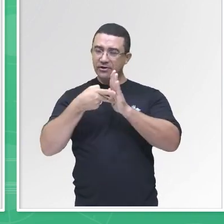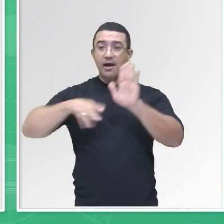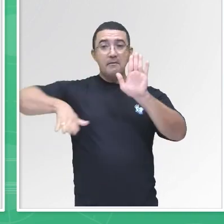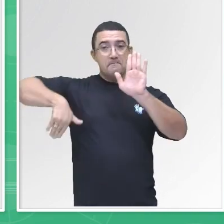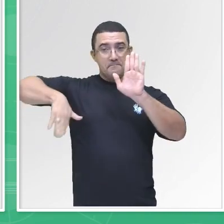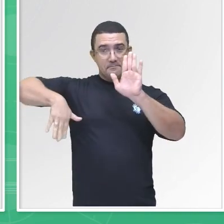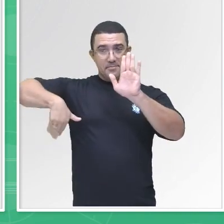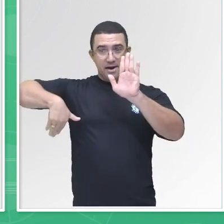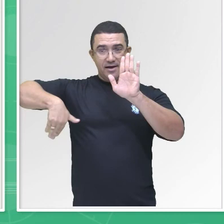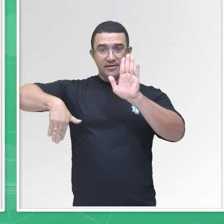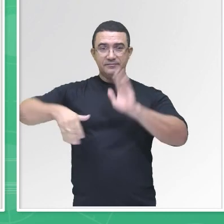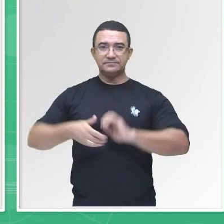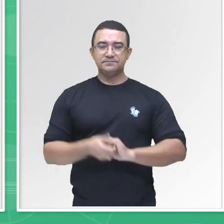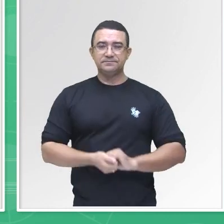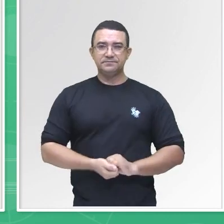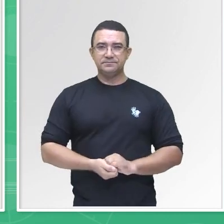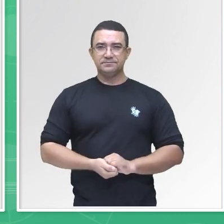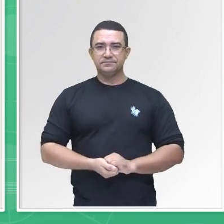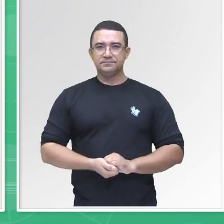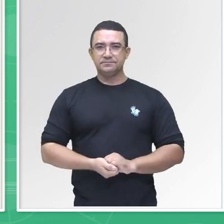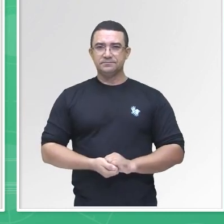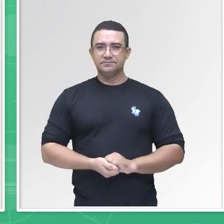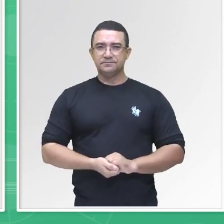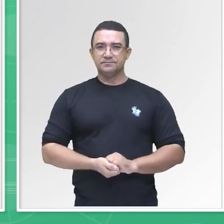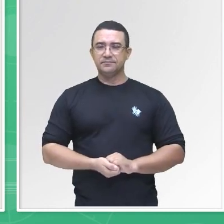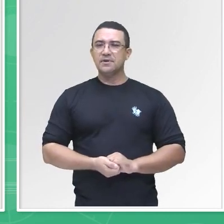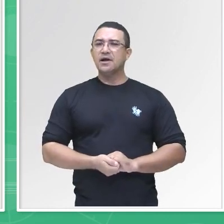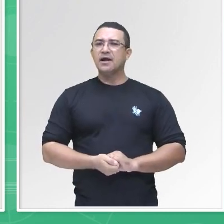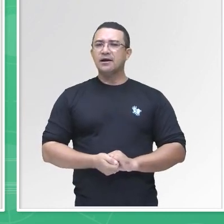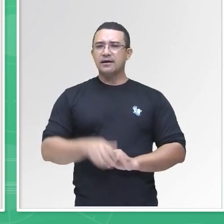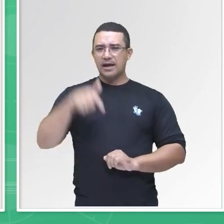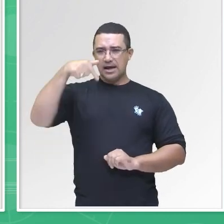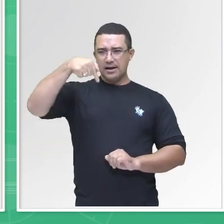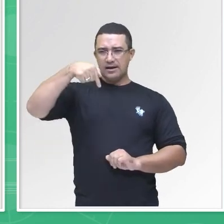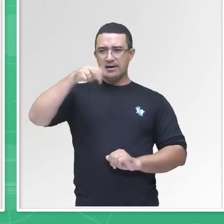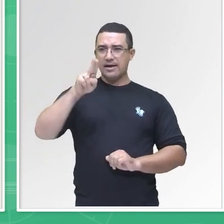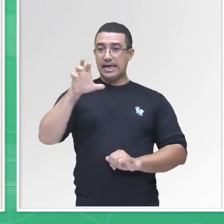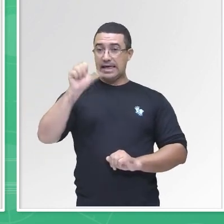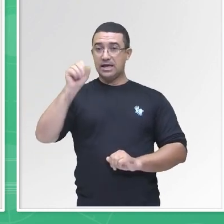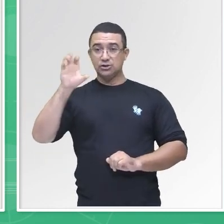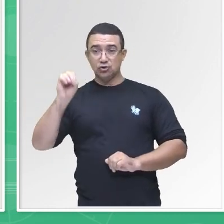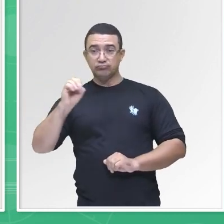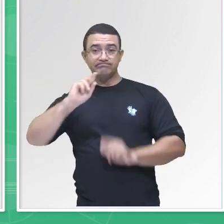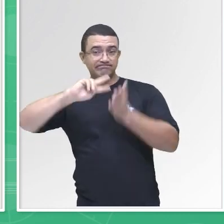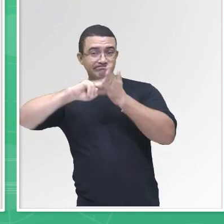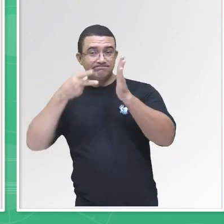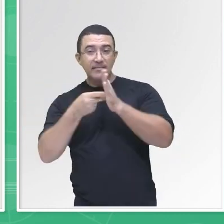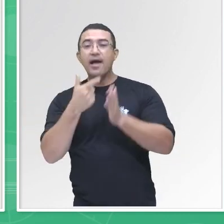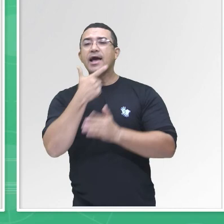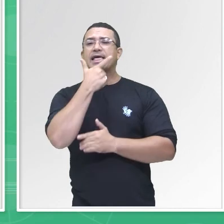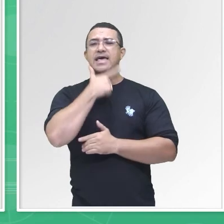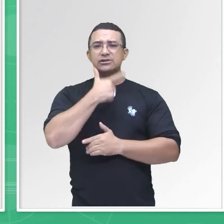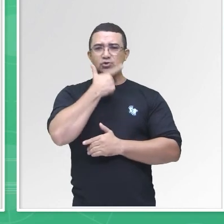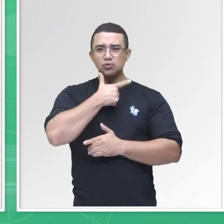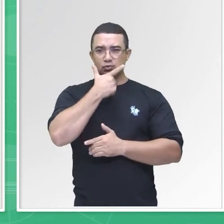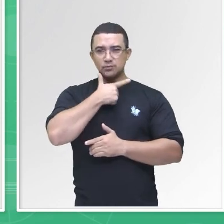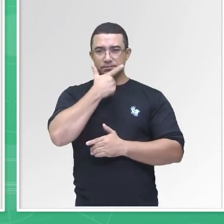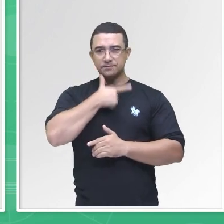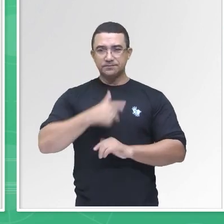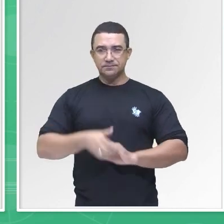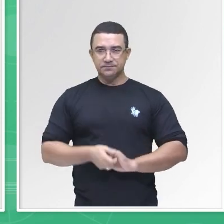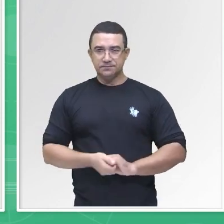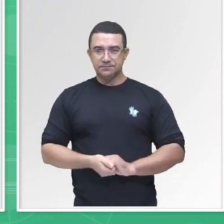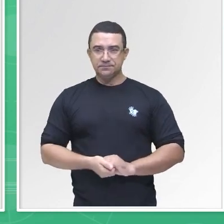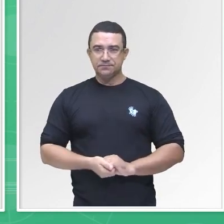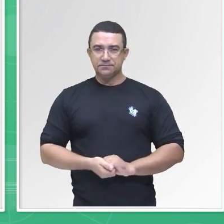la G, la A. Queso. La Q, a primeira letra, Q. La